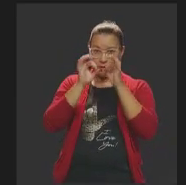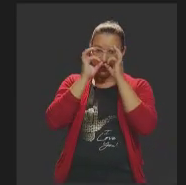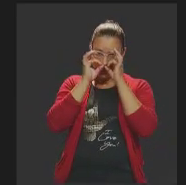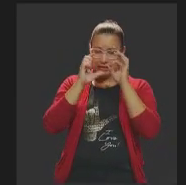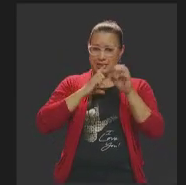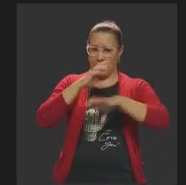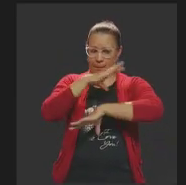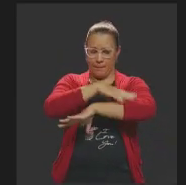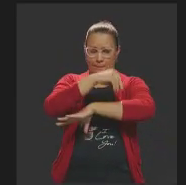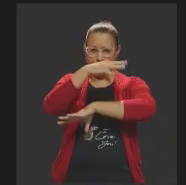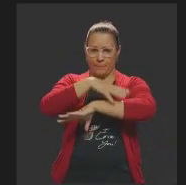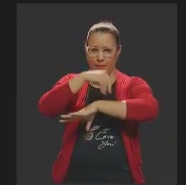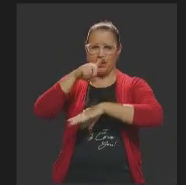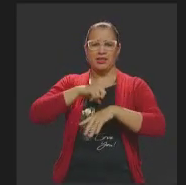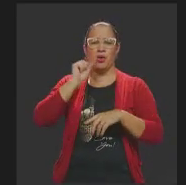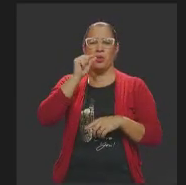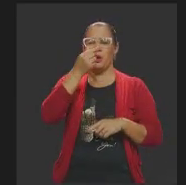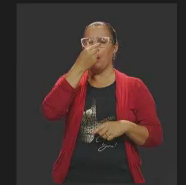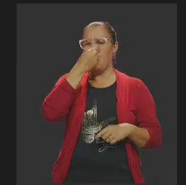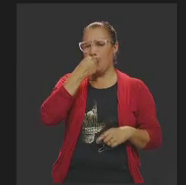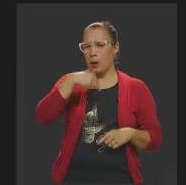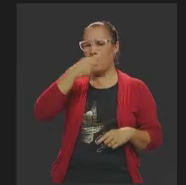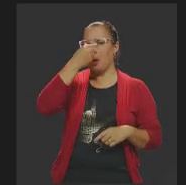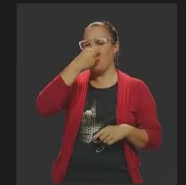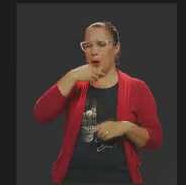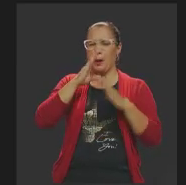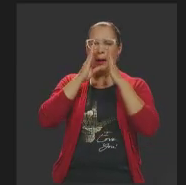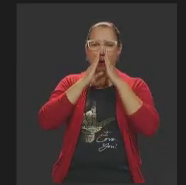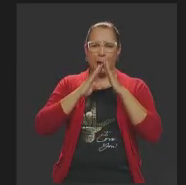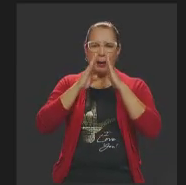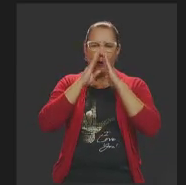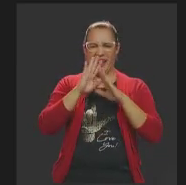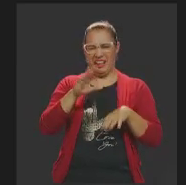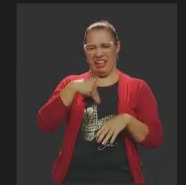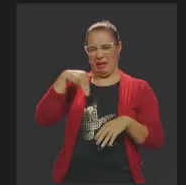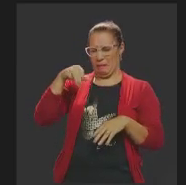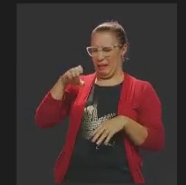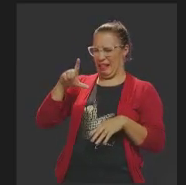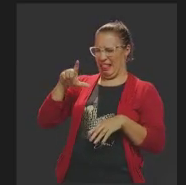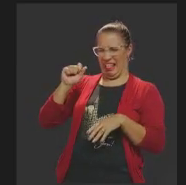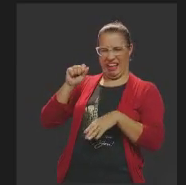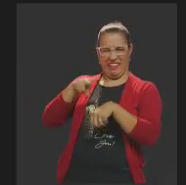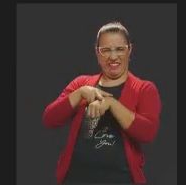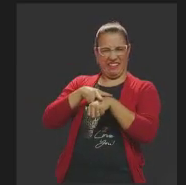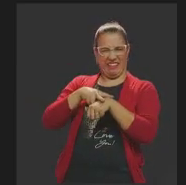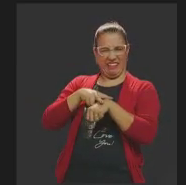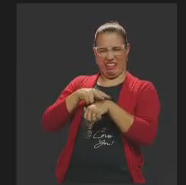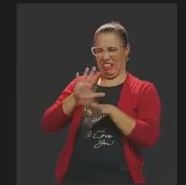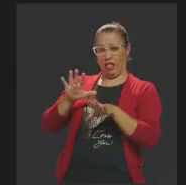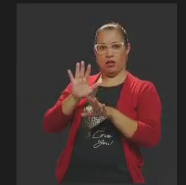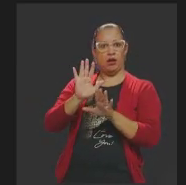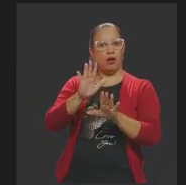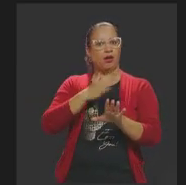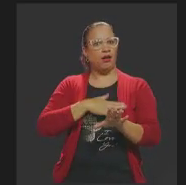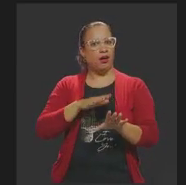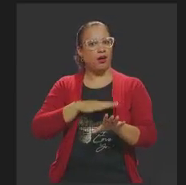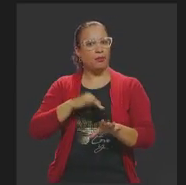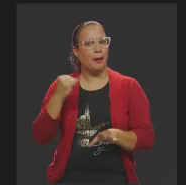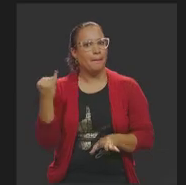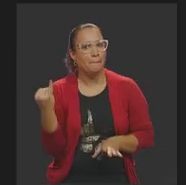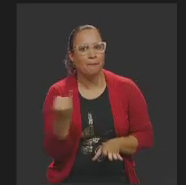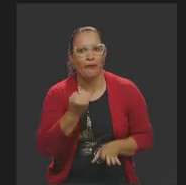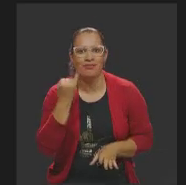os pelos, a gente vê secreção, né? Ah, o pessoal fala assim, meleca, nossa, que nojento. Não, mas aquilo ali é importantíssimo para